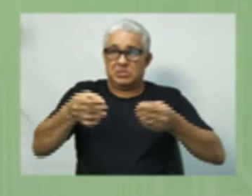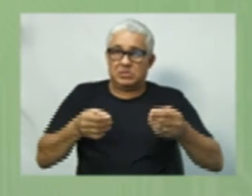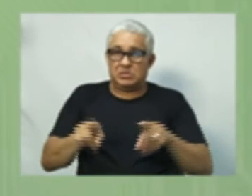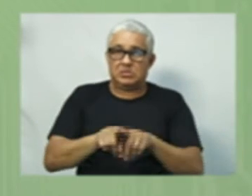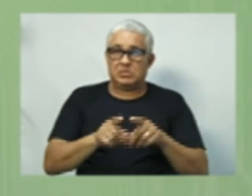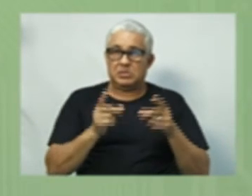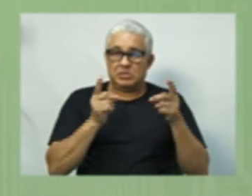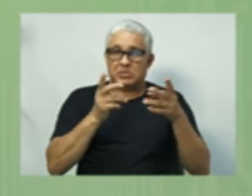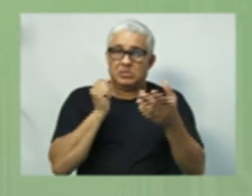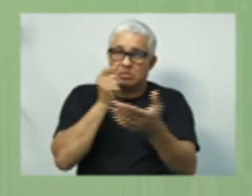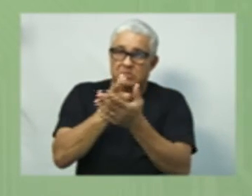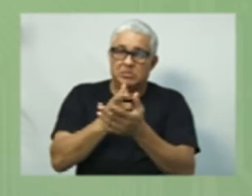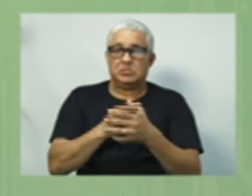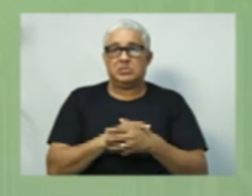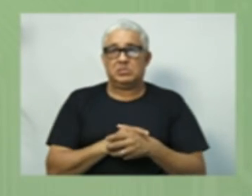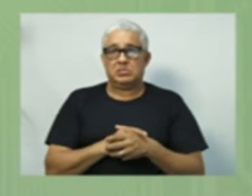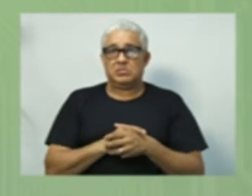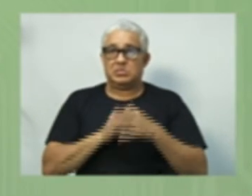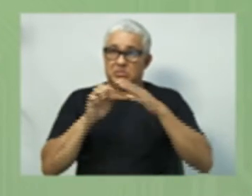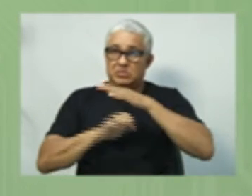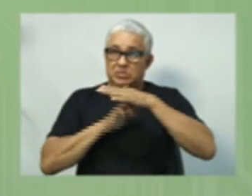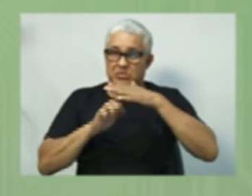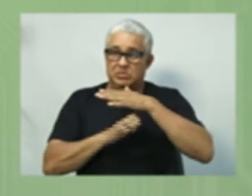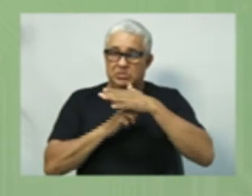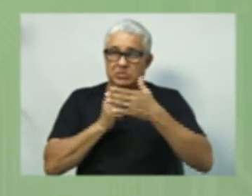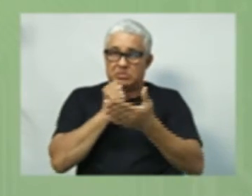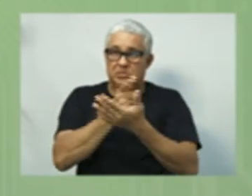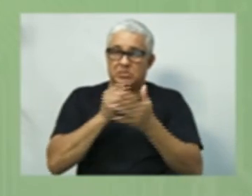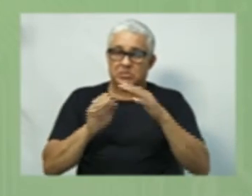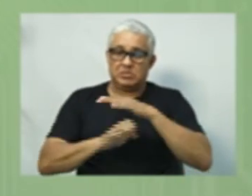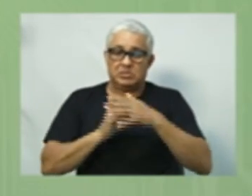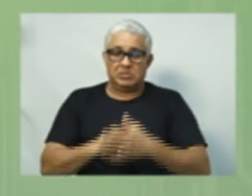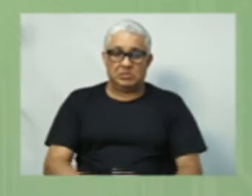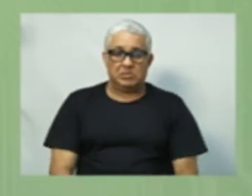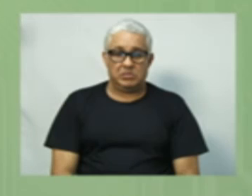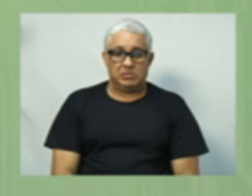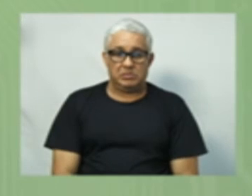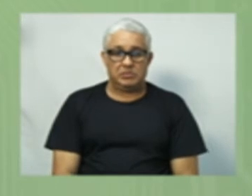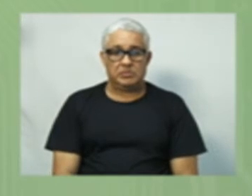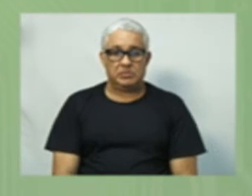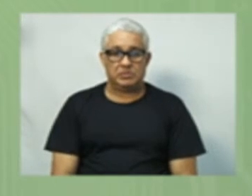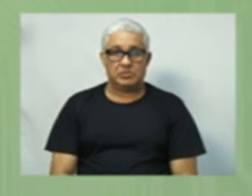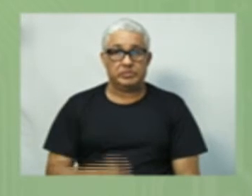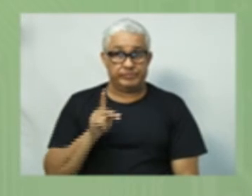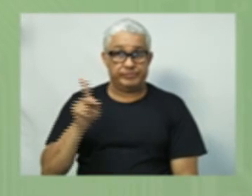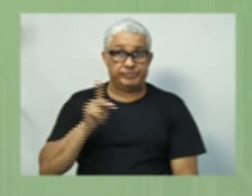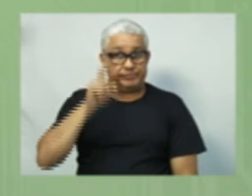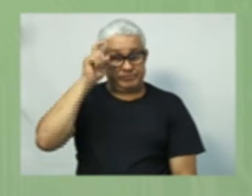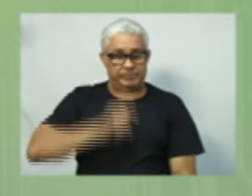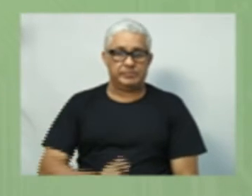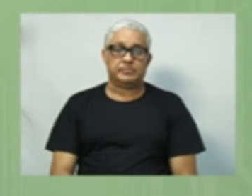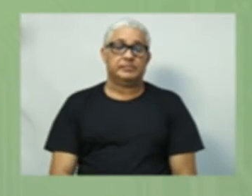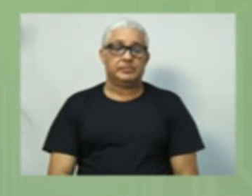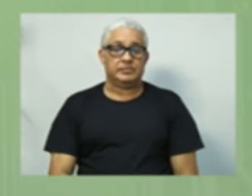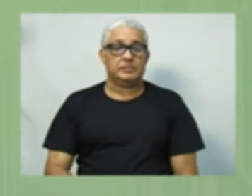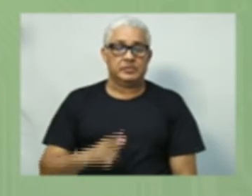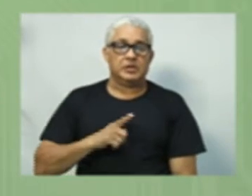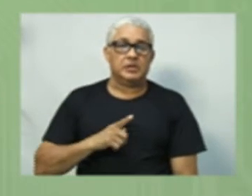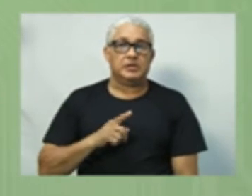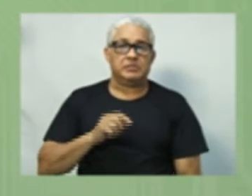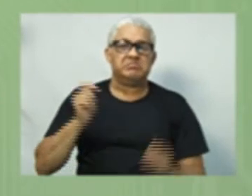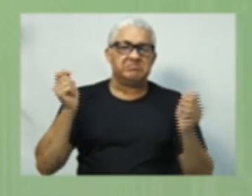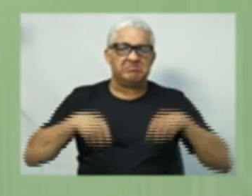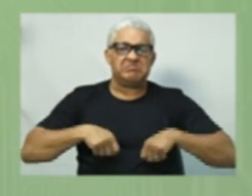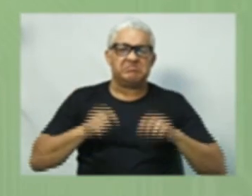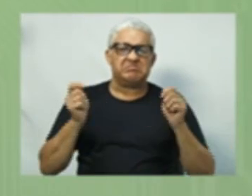e venda, de compras da empresa, perdão. Isso. Então vamos lá, professor falando, hein? Tem jeito sim. Qual é o